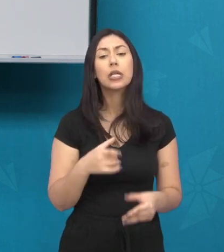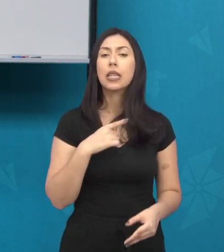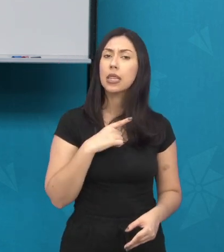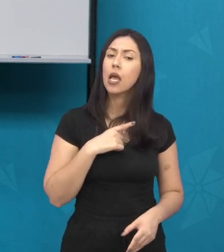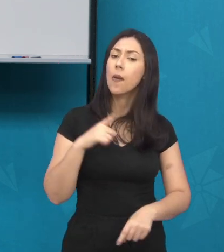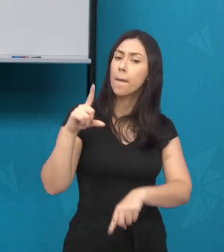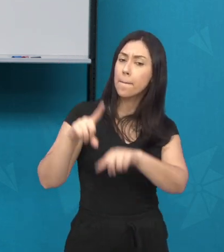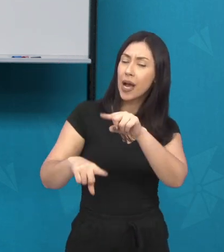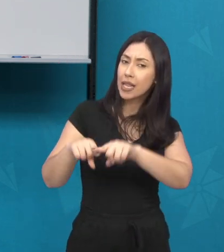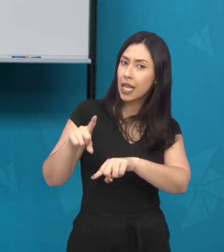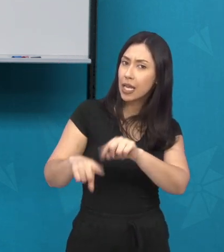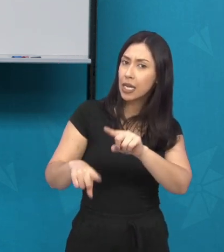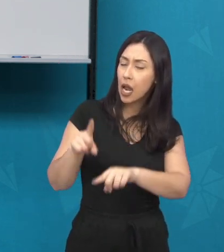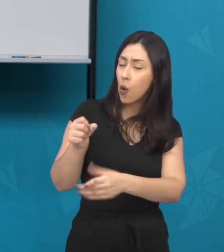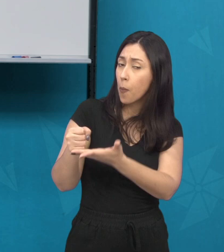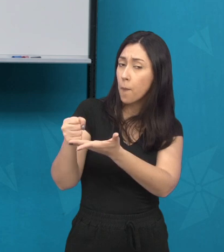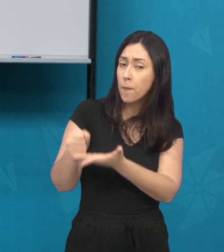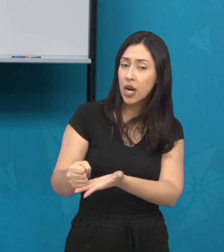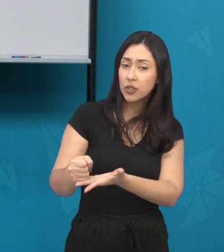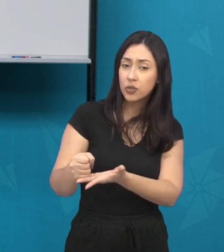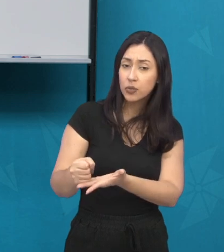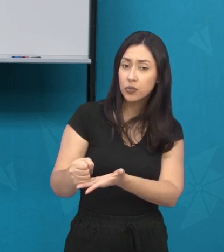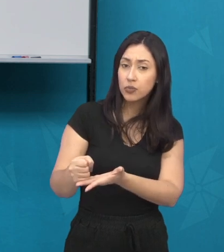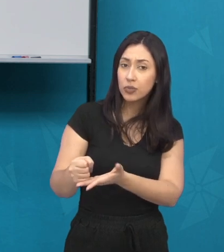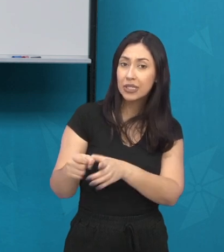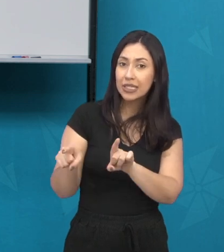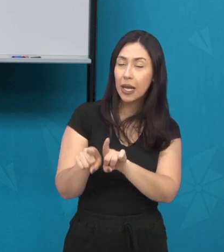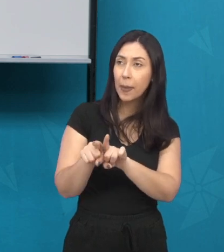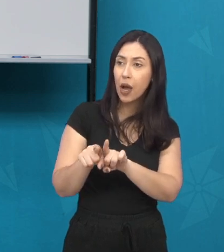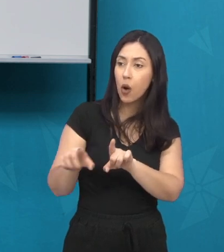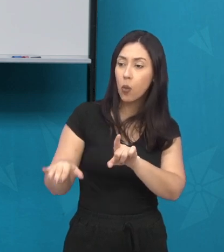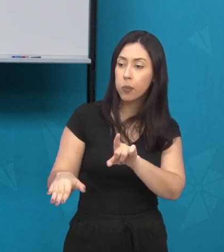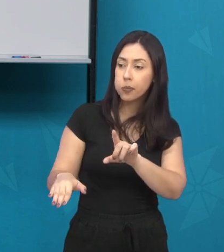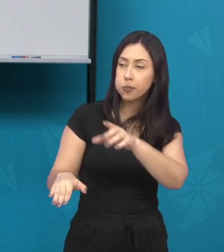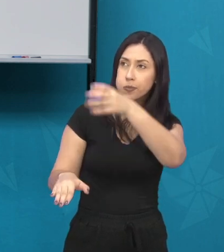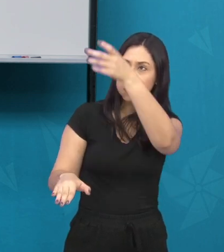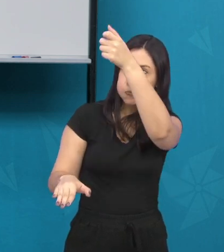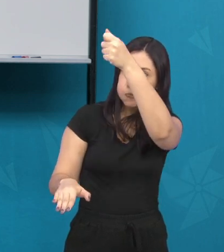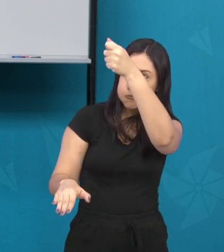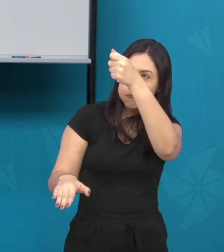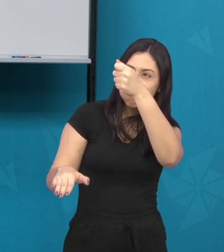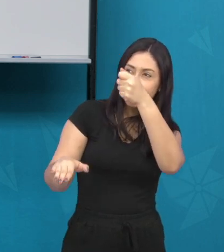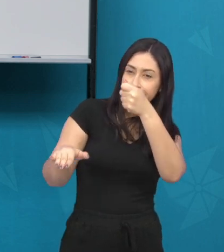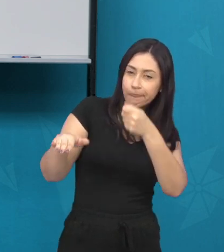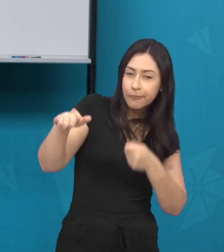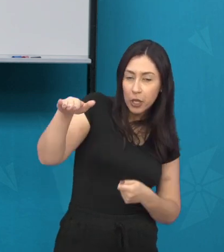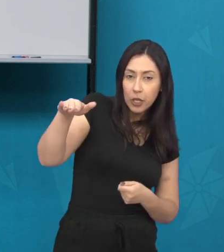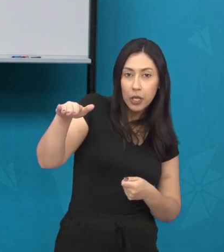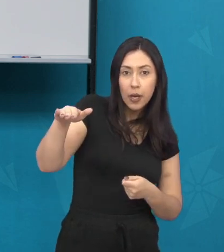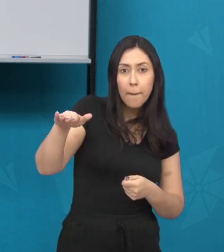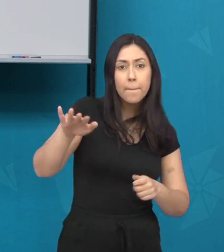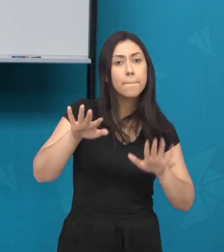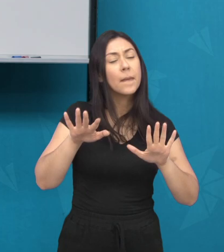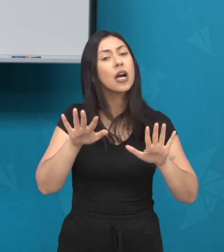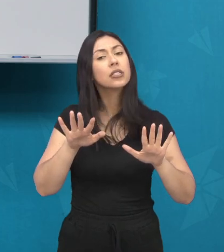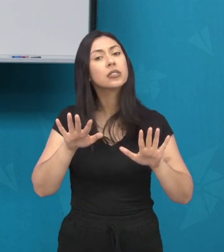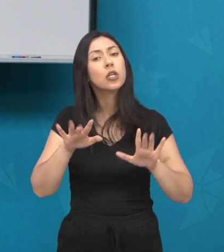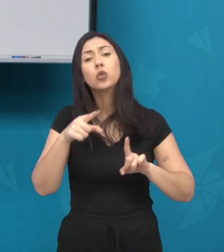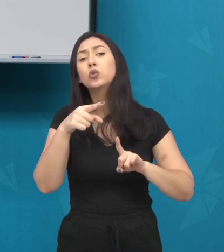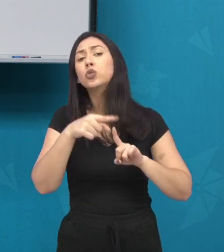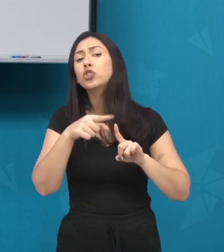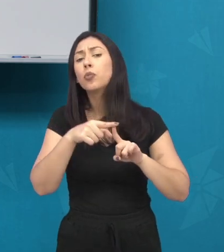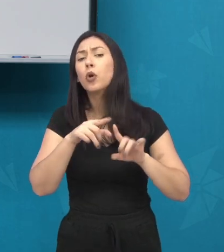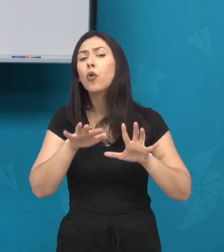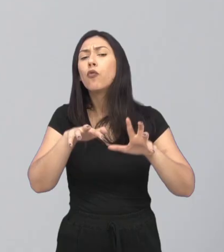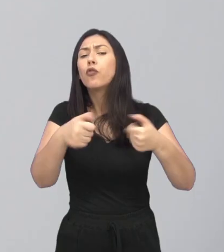Eu tenho um objeto com um determinado peso sendo acionado por uma rodana através de uma corda Qual que é a força Qual